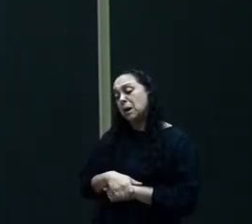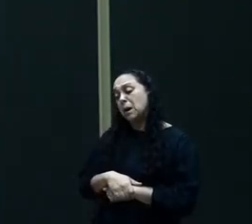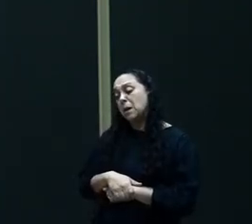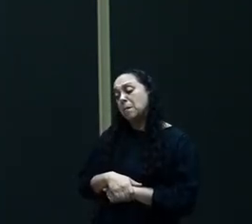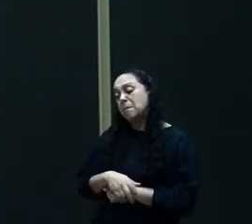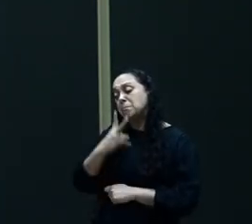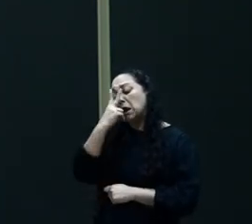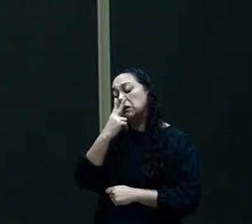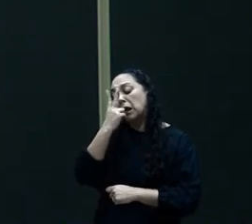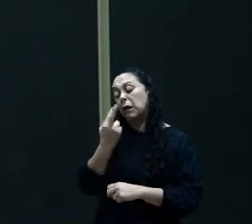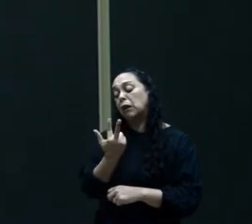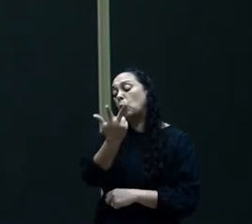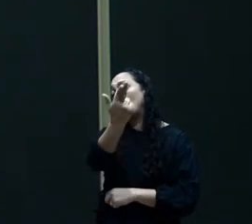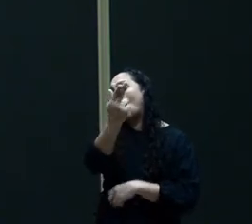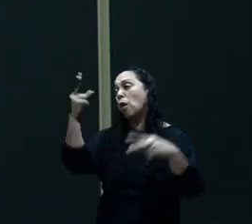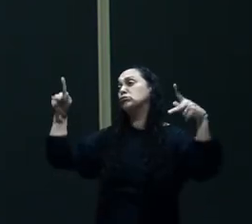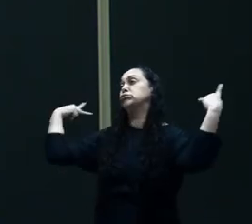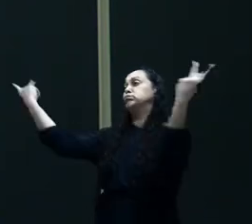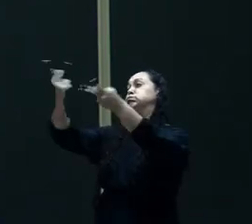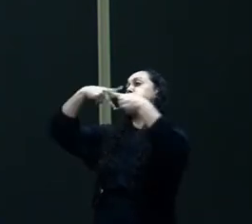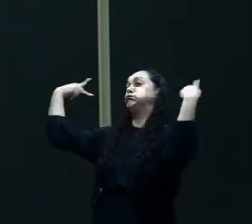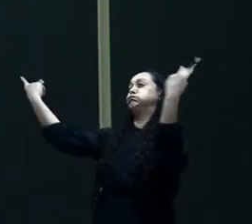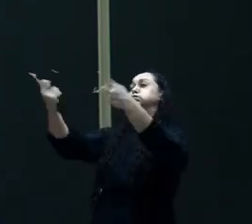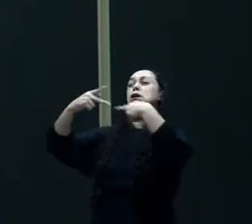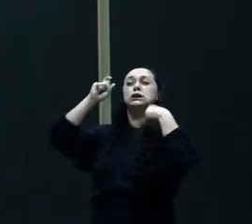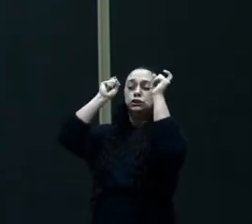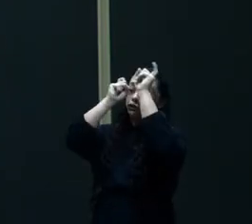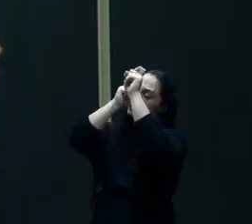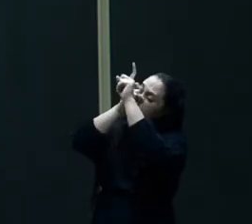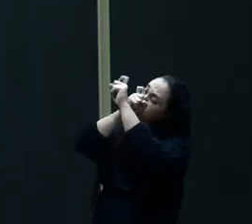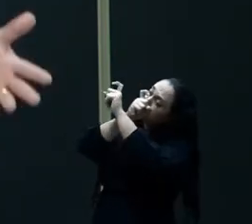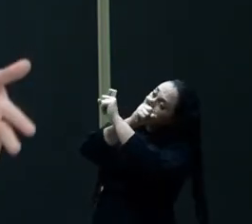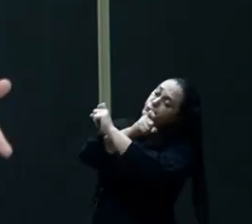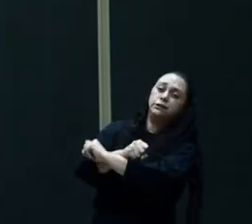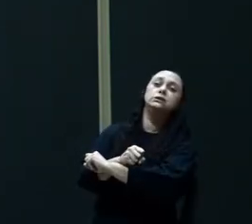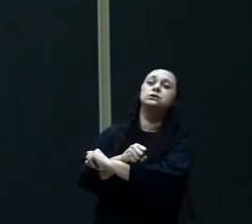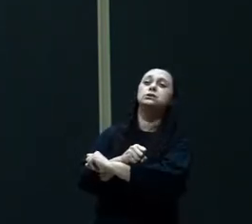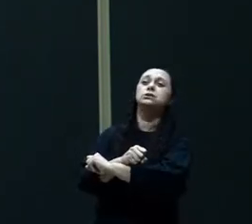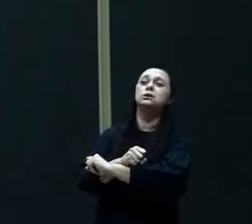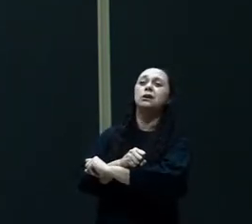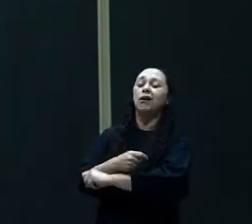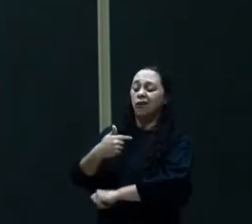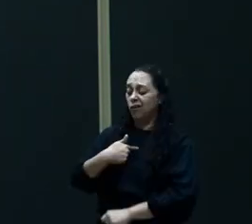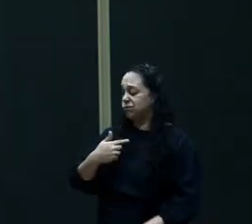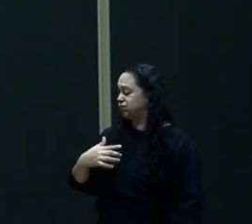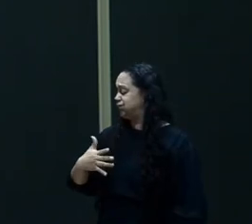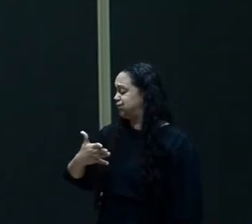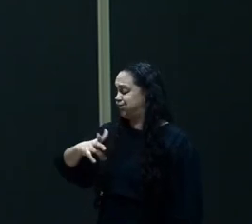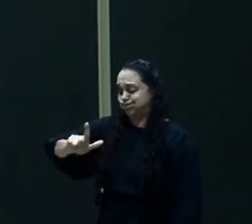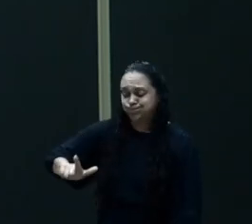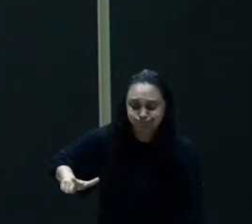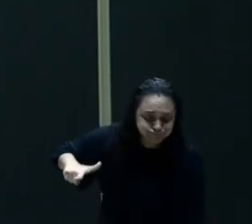tufão eu tô vivendo a maior crise da minha vida e já fazem 30 40 50 anos que eu tenho de